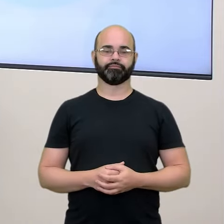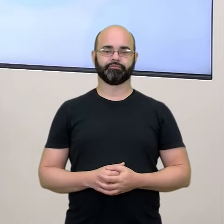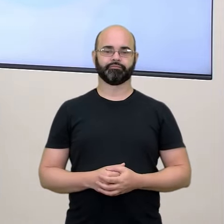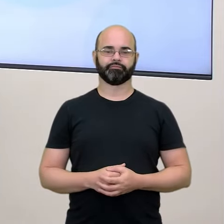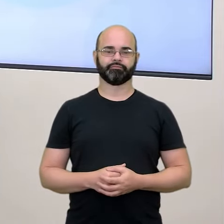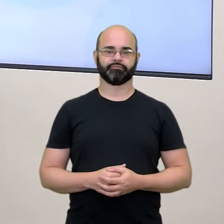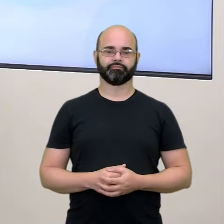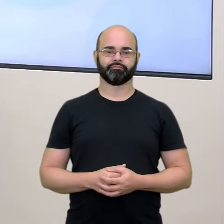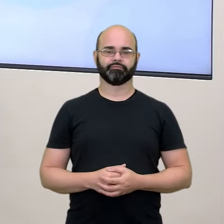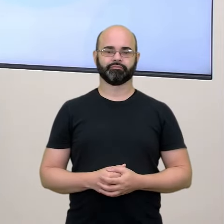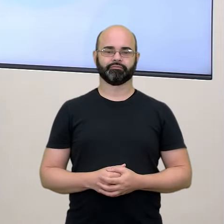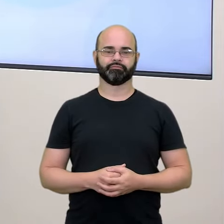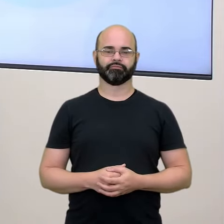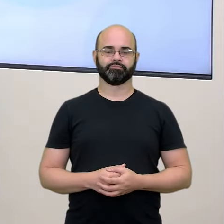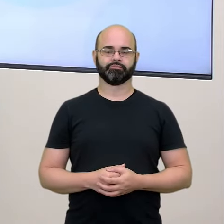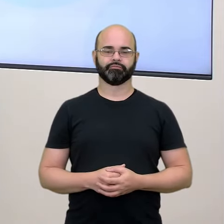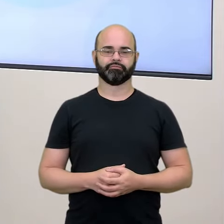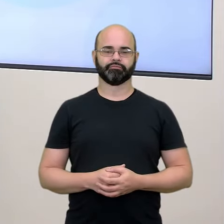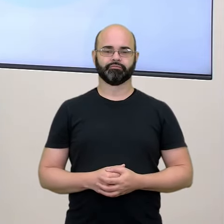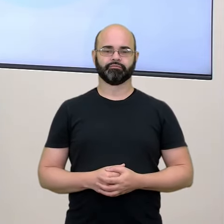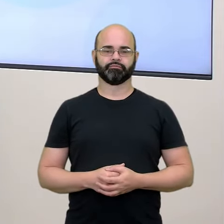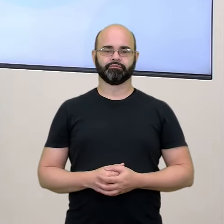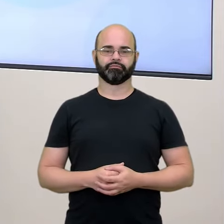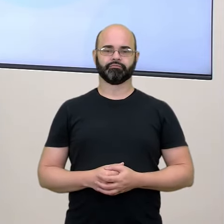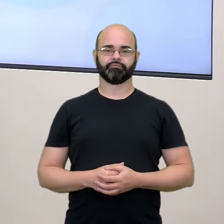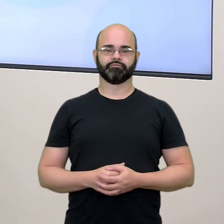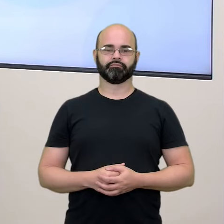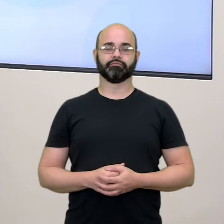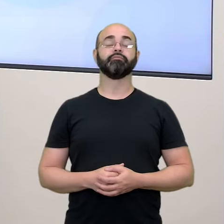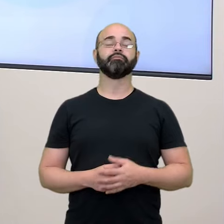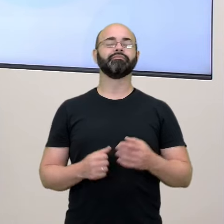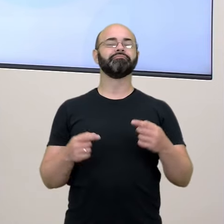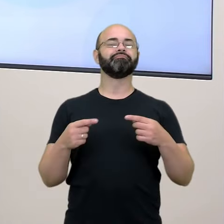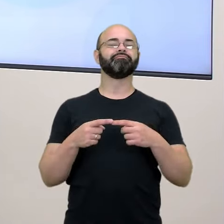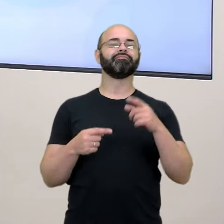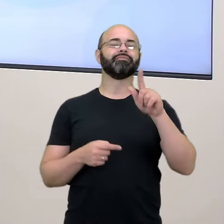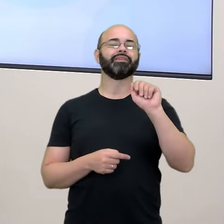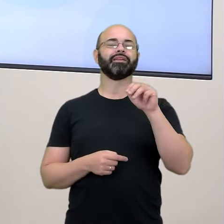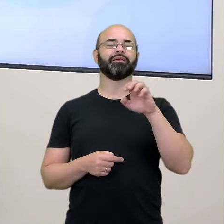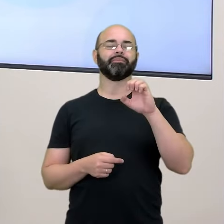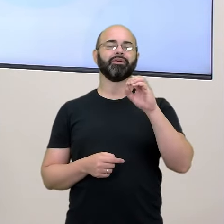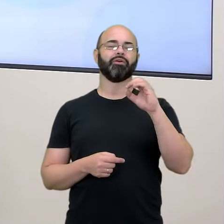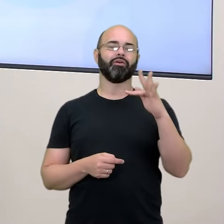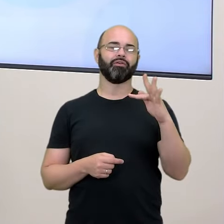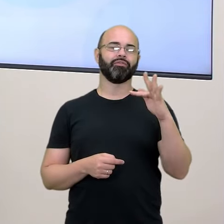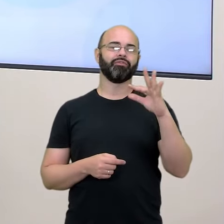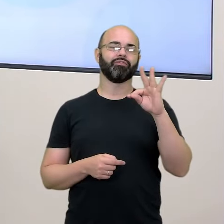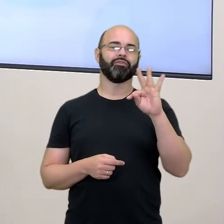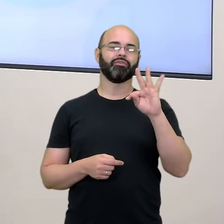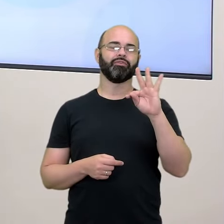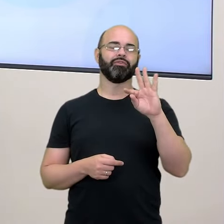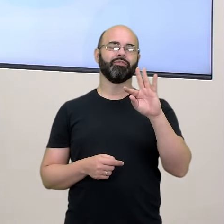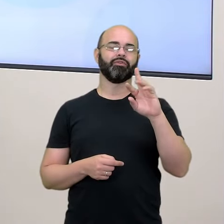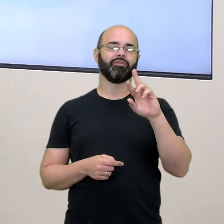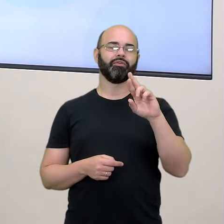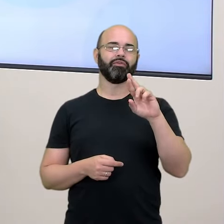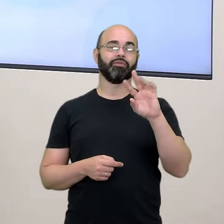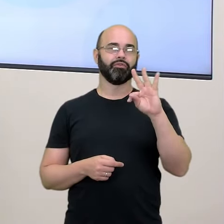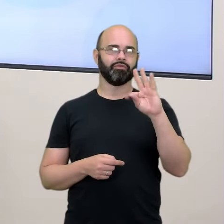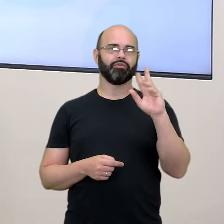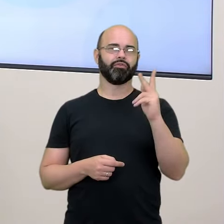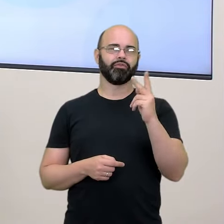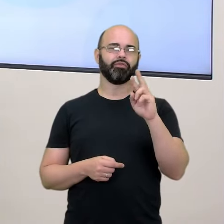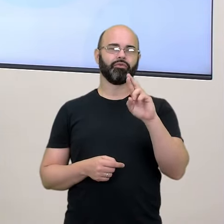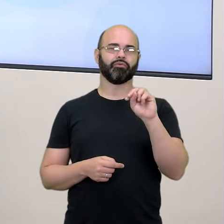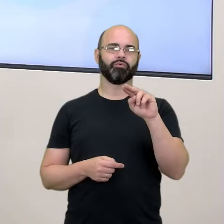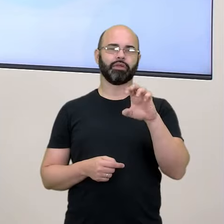ele tem a ver com aquela série, né, a Game of Thrones. Eu acho bacana ele falar desse livro porque justamente conversa sobre isso. Que